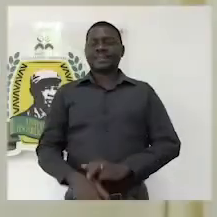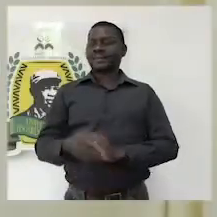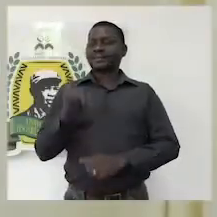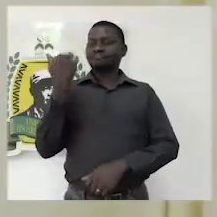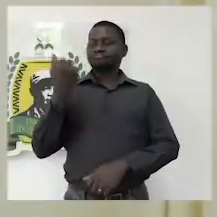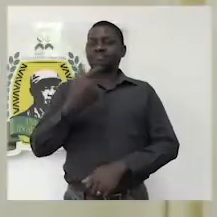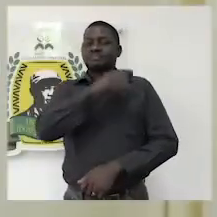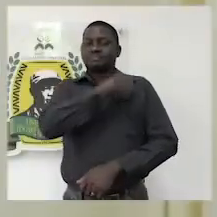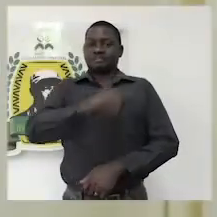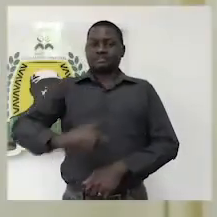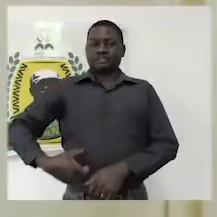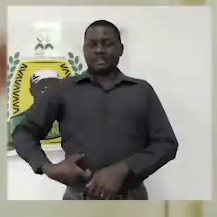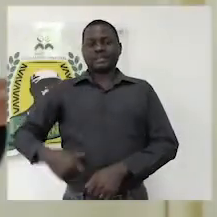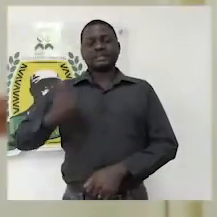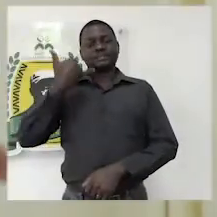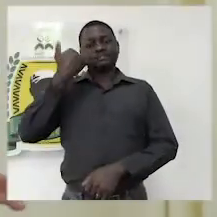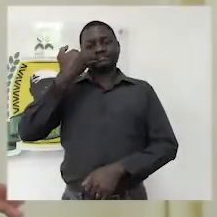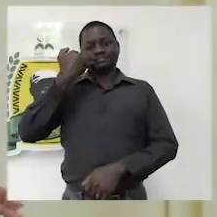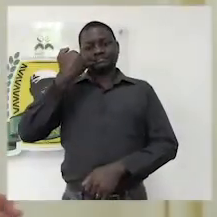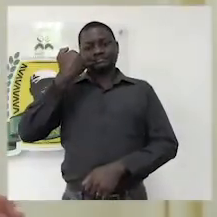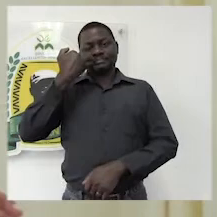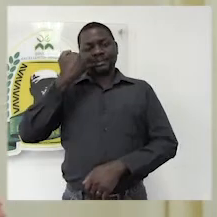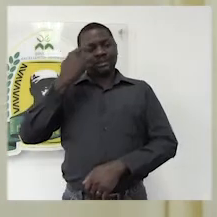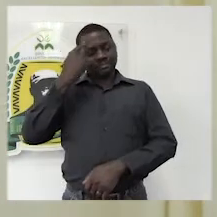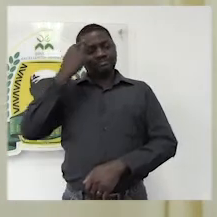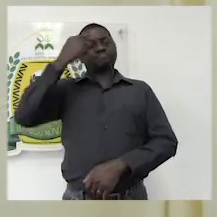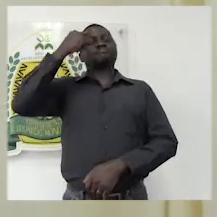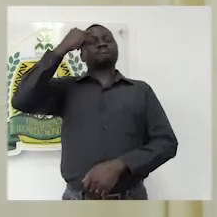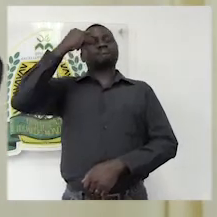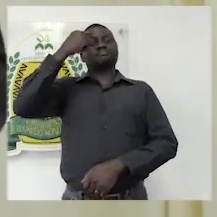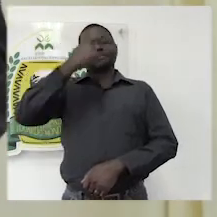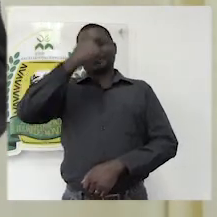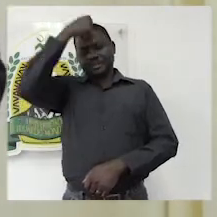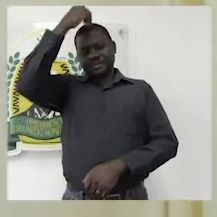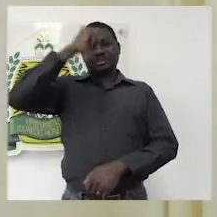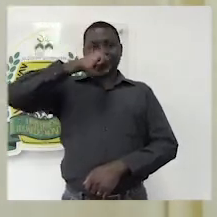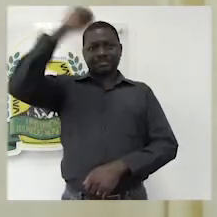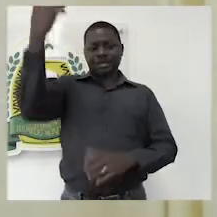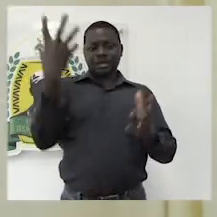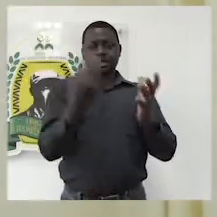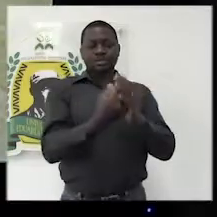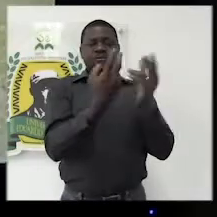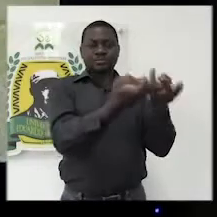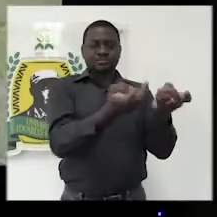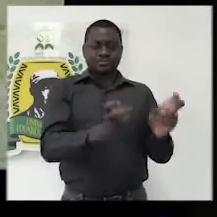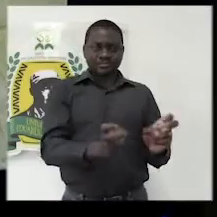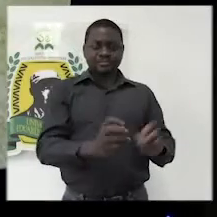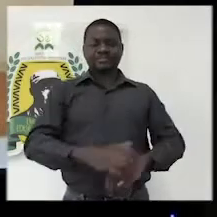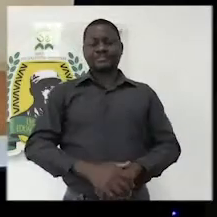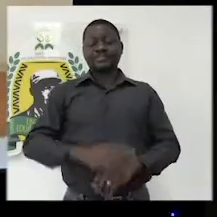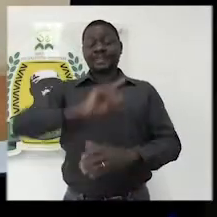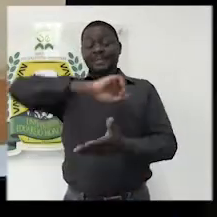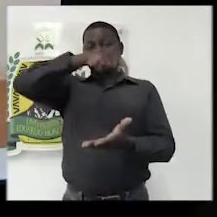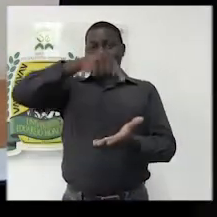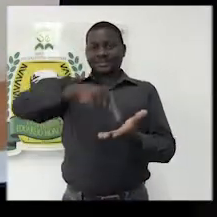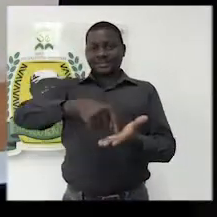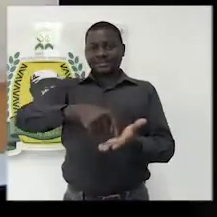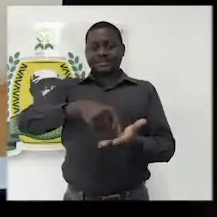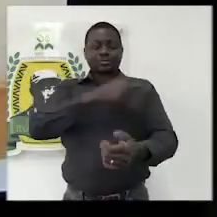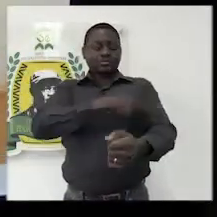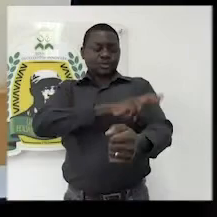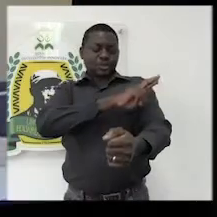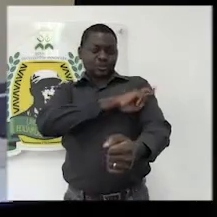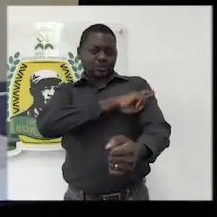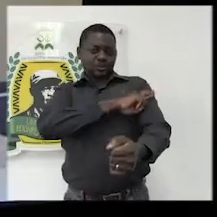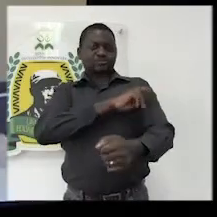Antigo presidente da República, Armando Guebuza, partilha memórias sobre Eduardo Mondlane com estudantes. Centro de Interpretação e Recursos